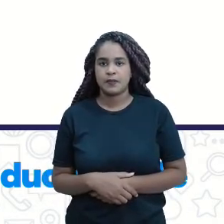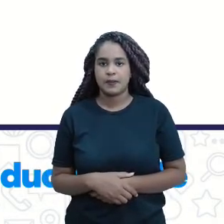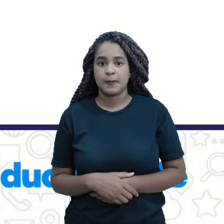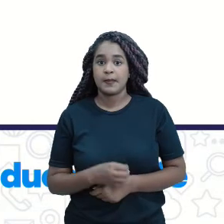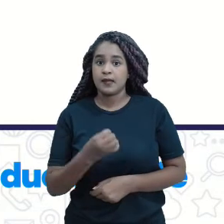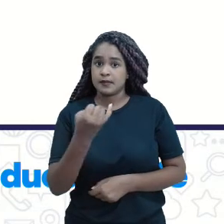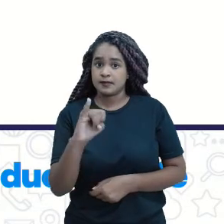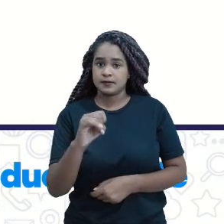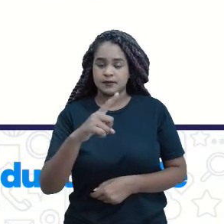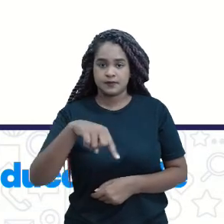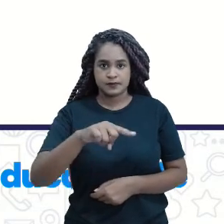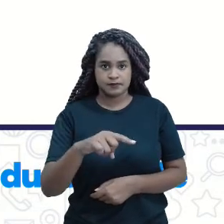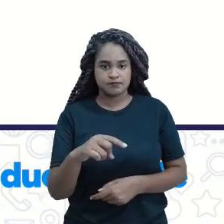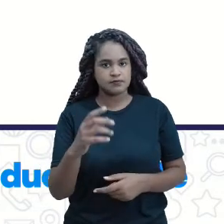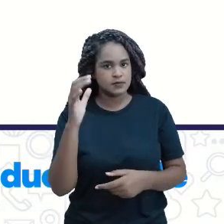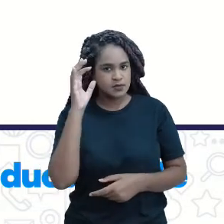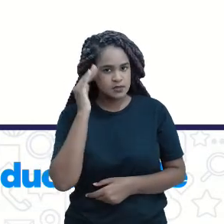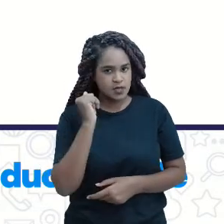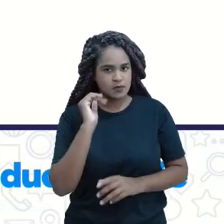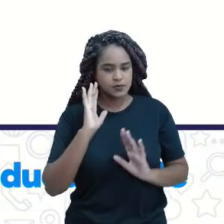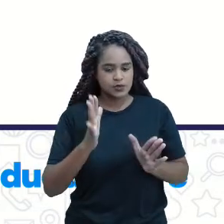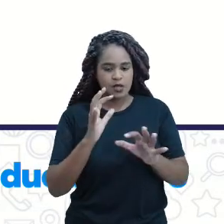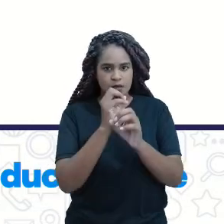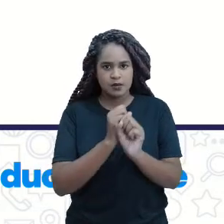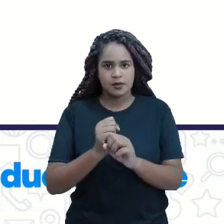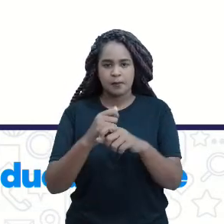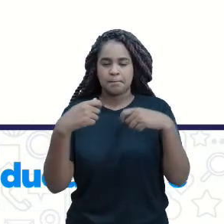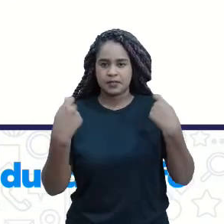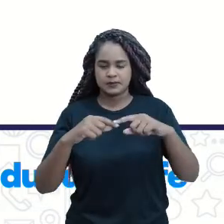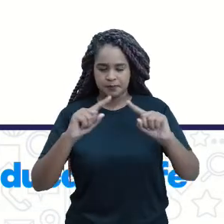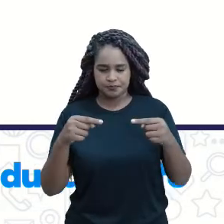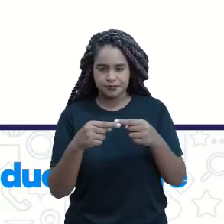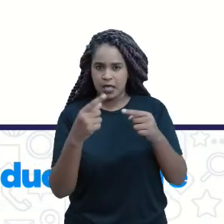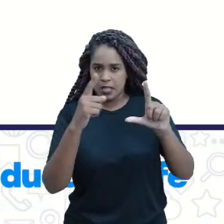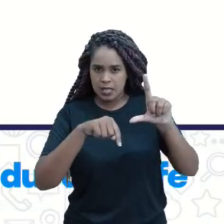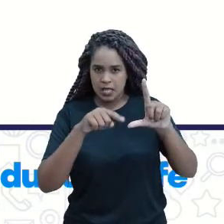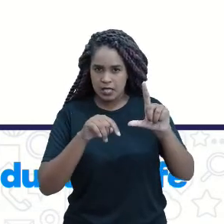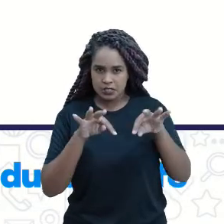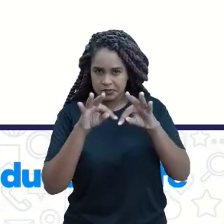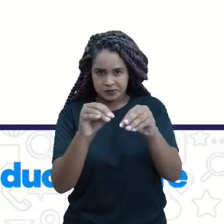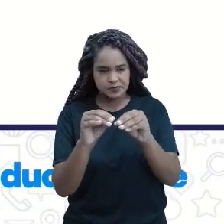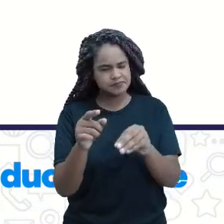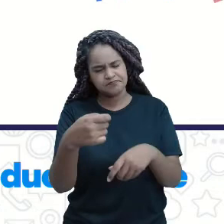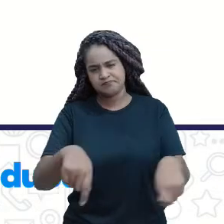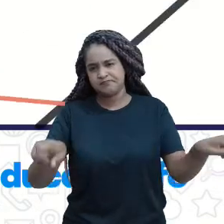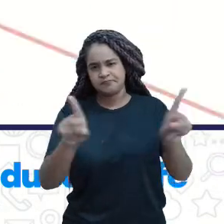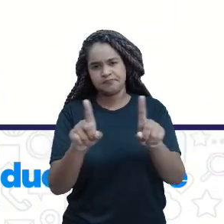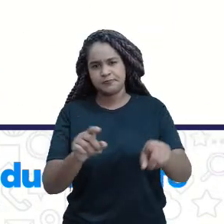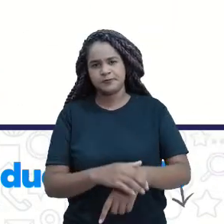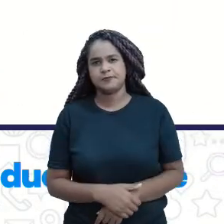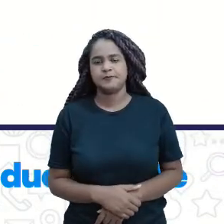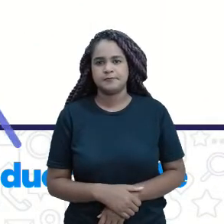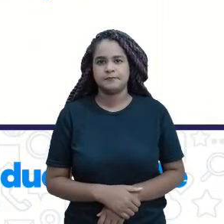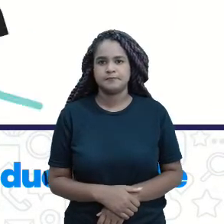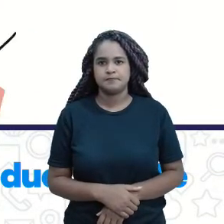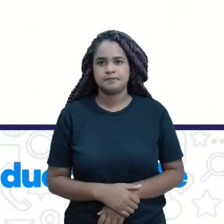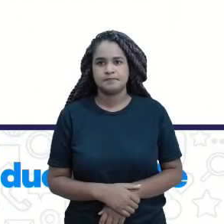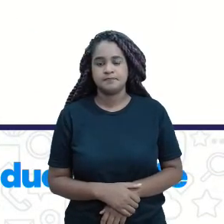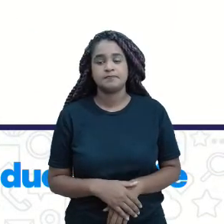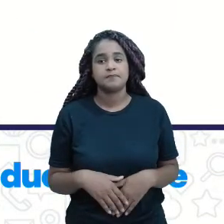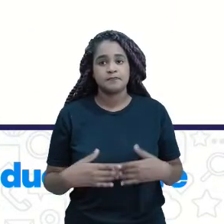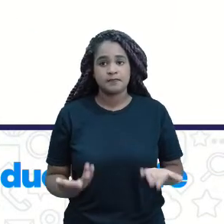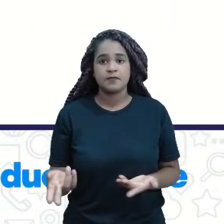Se você souber o que você está calculando, você não precisa identificar essas letras todas desse jeito, tá bom? Utilizando